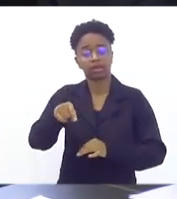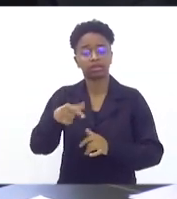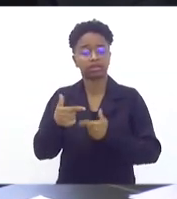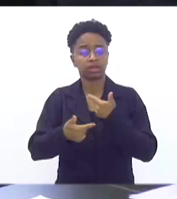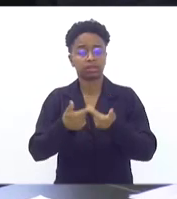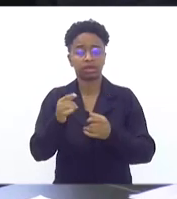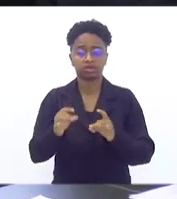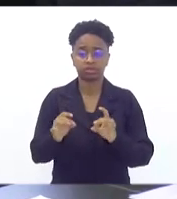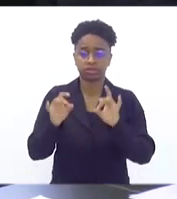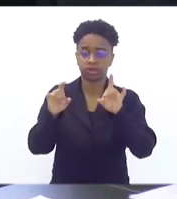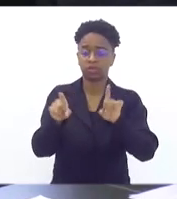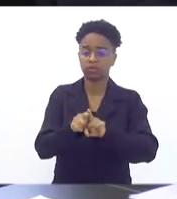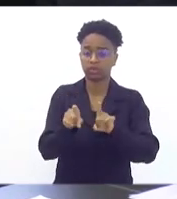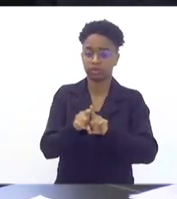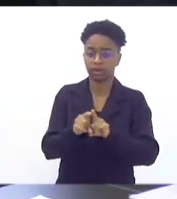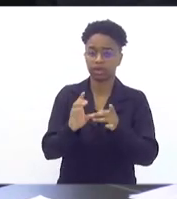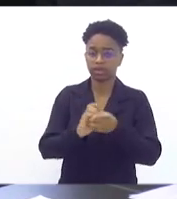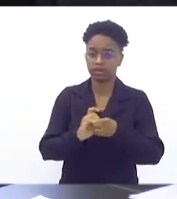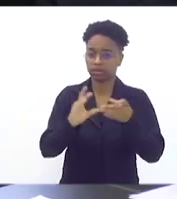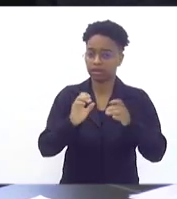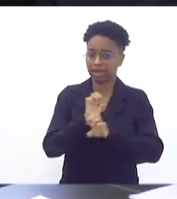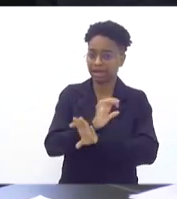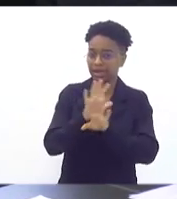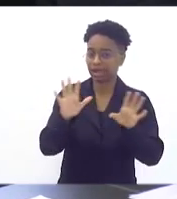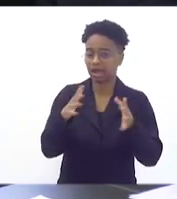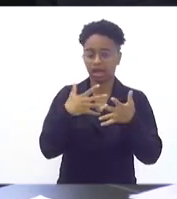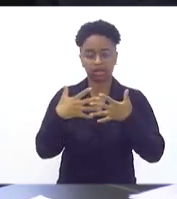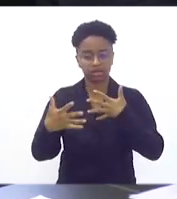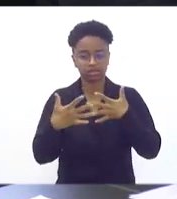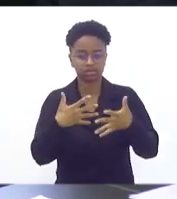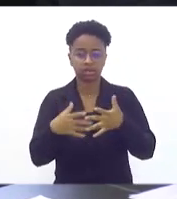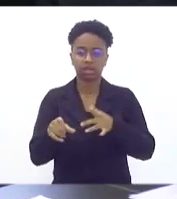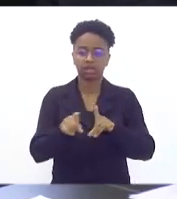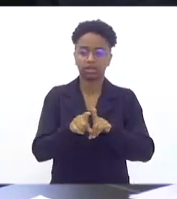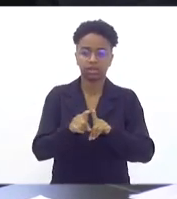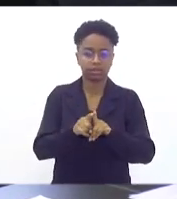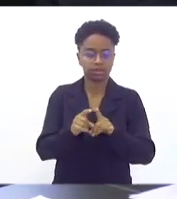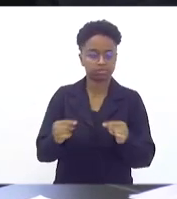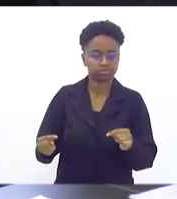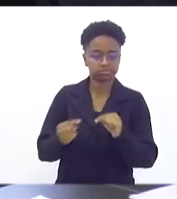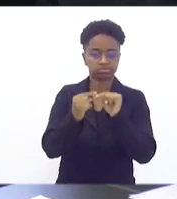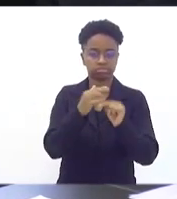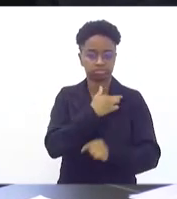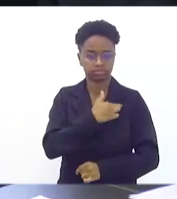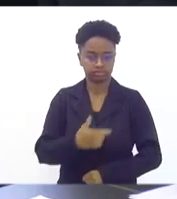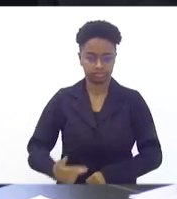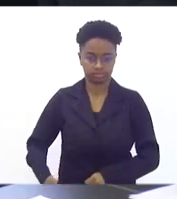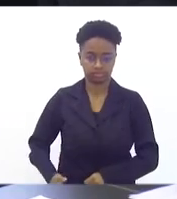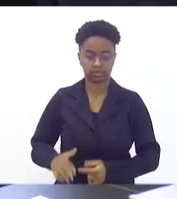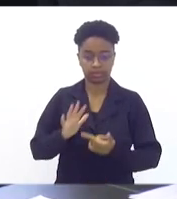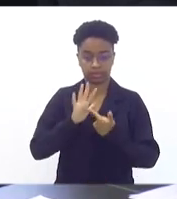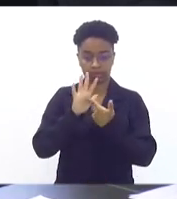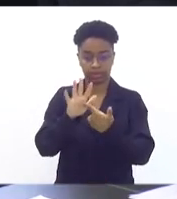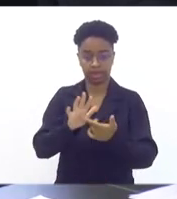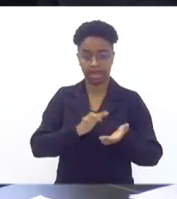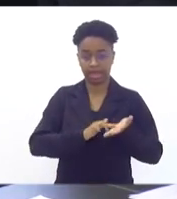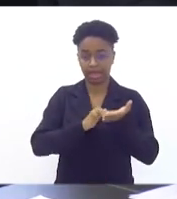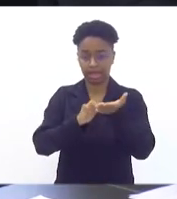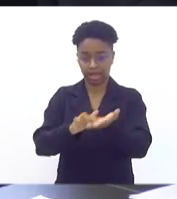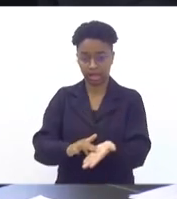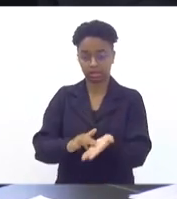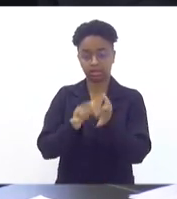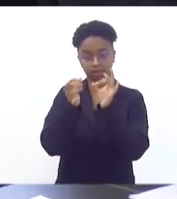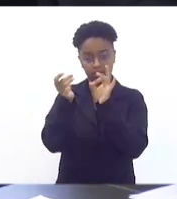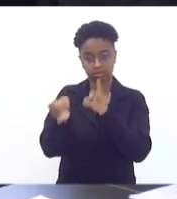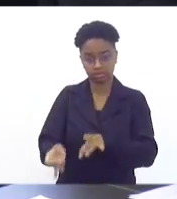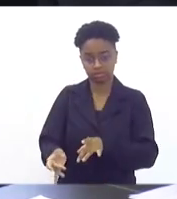da democracia de forma muito clara muito transparente muito republicana apresentar essa carta de renúncia